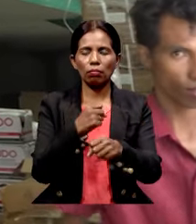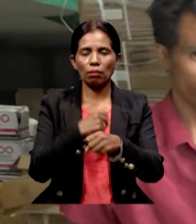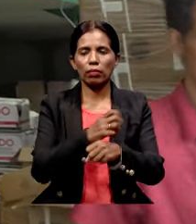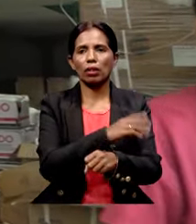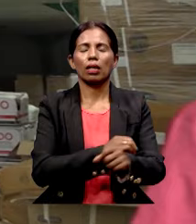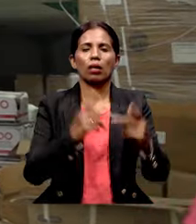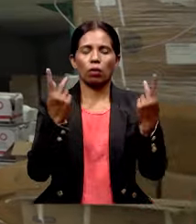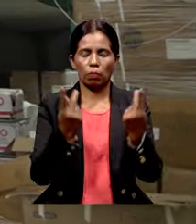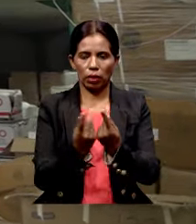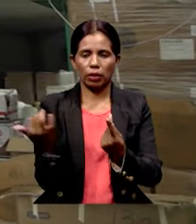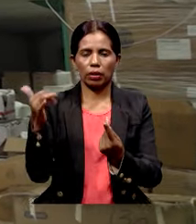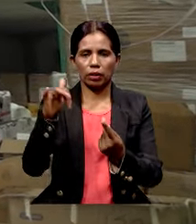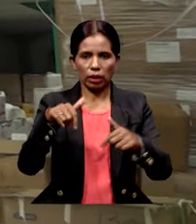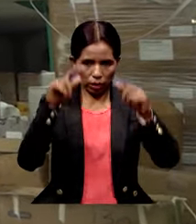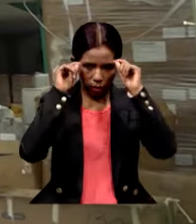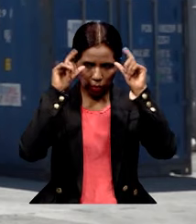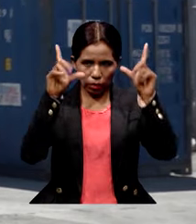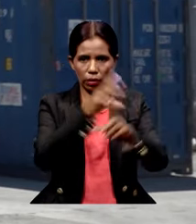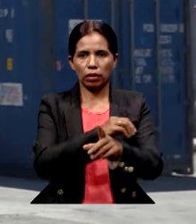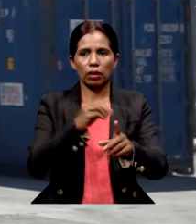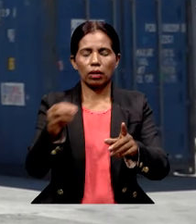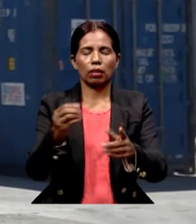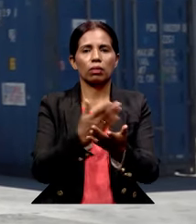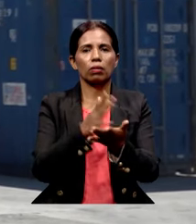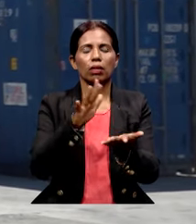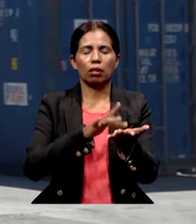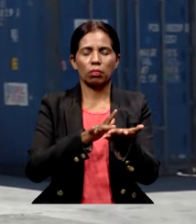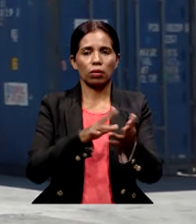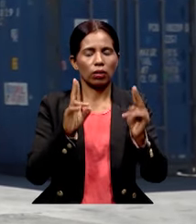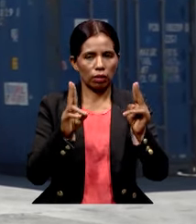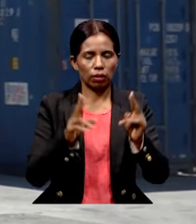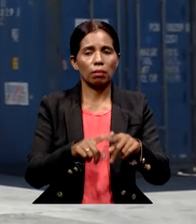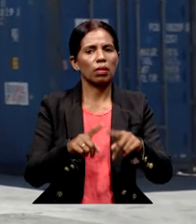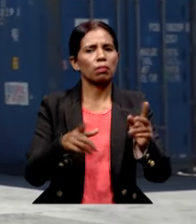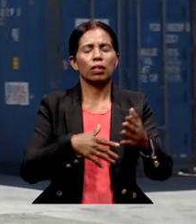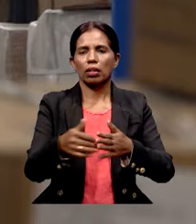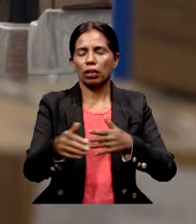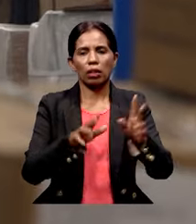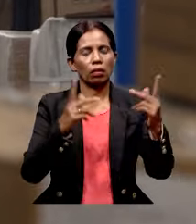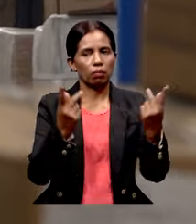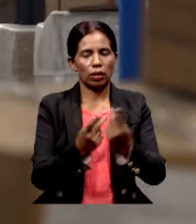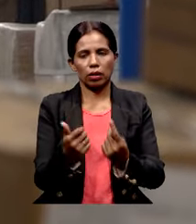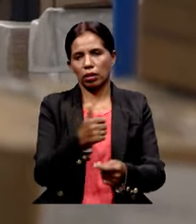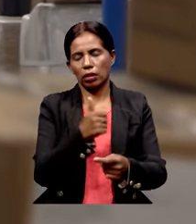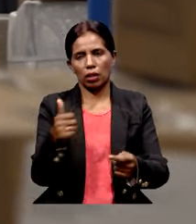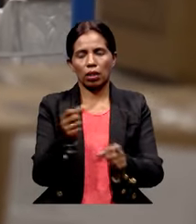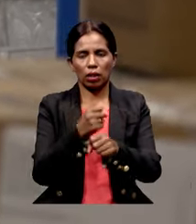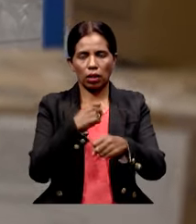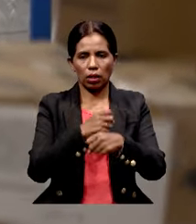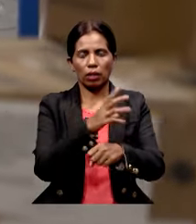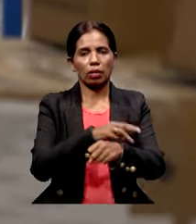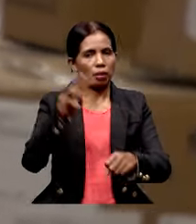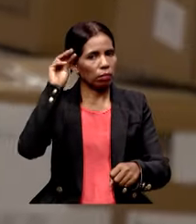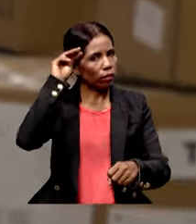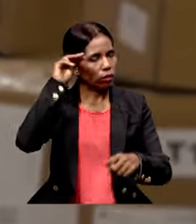o companhia local Balong e Timor-Leste a tu compra em Moruk urgente. Mas bedala bara companhia local Balong halo tia contrato o